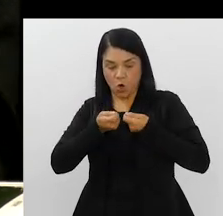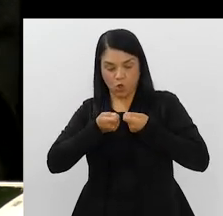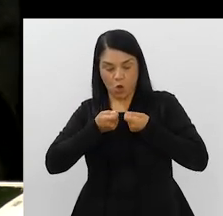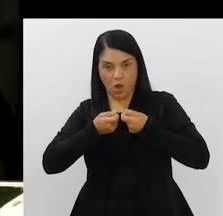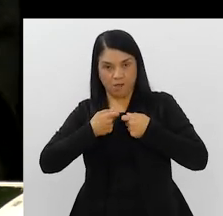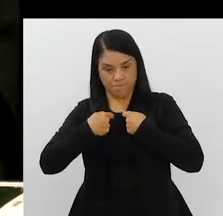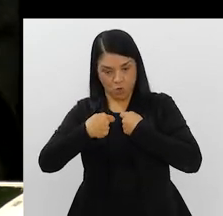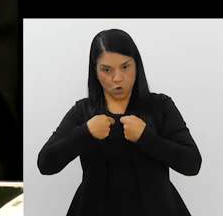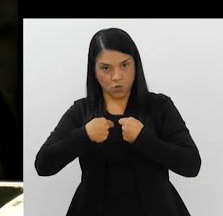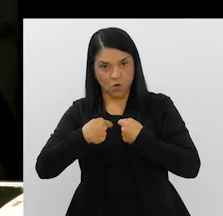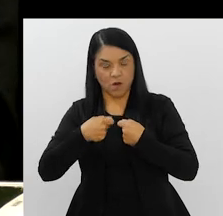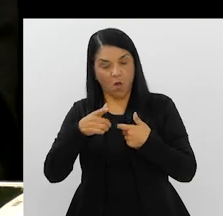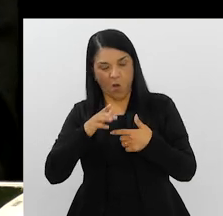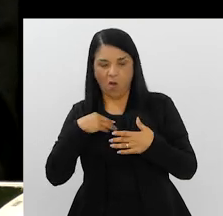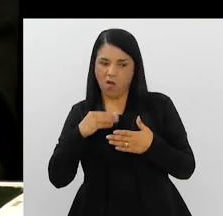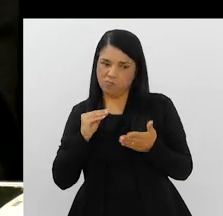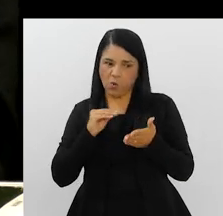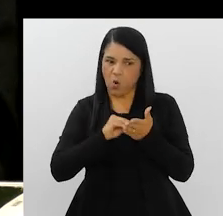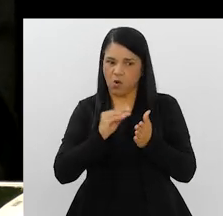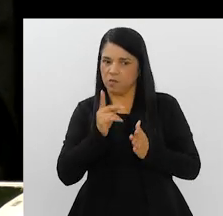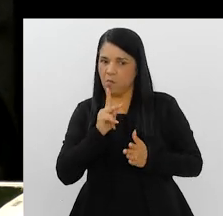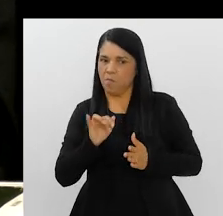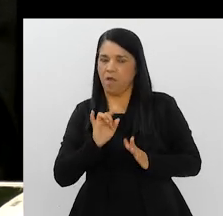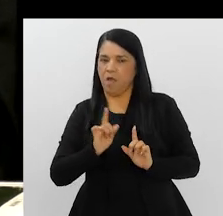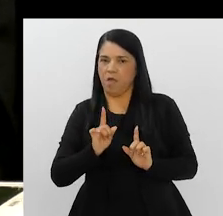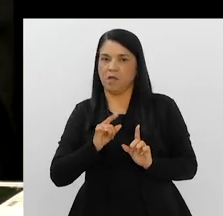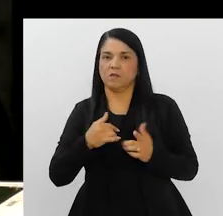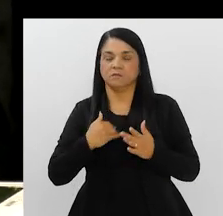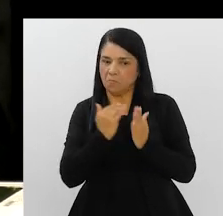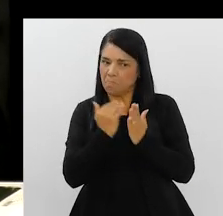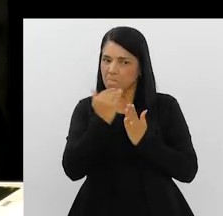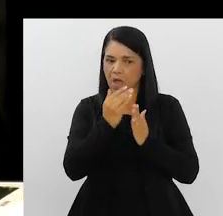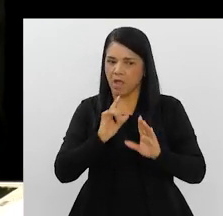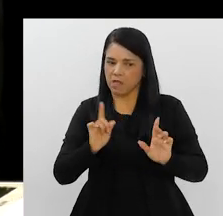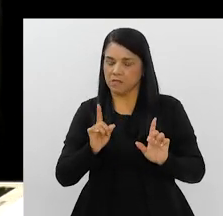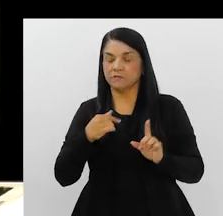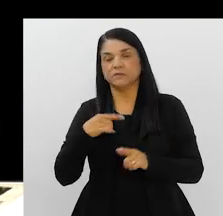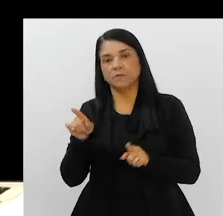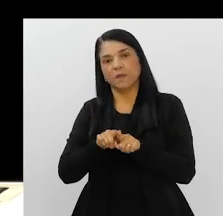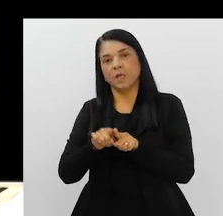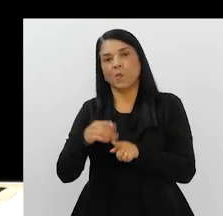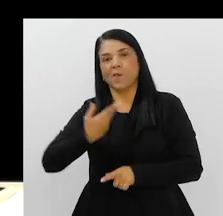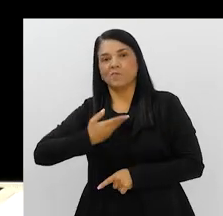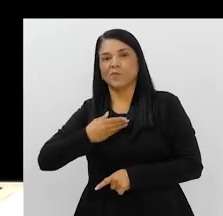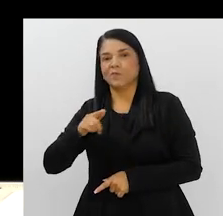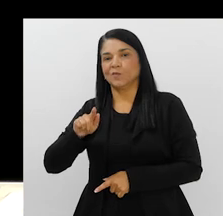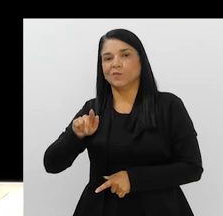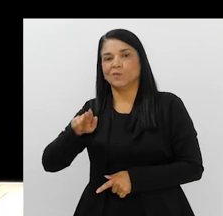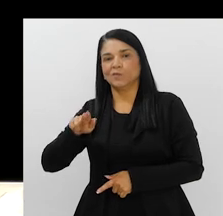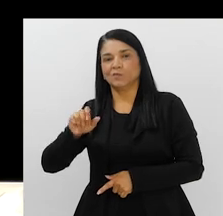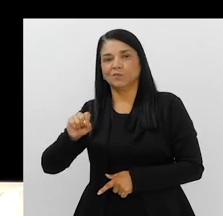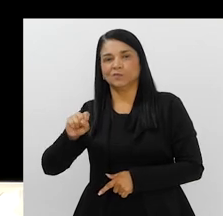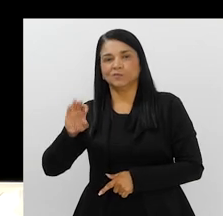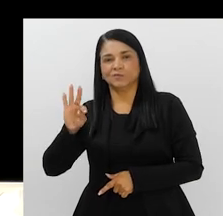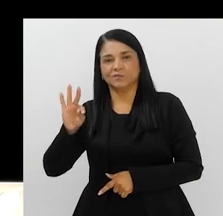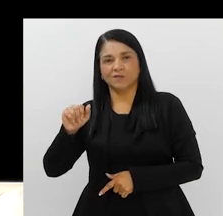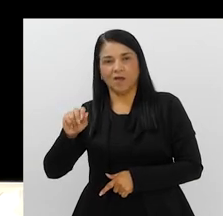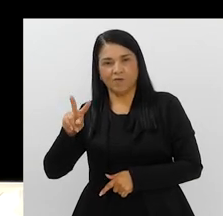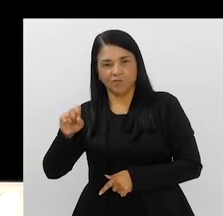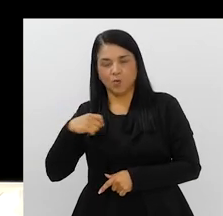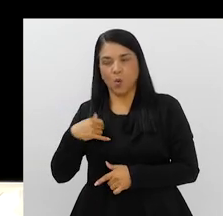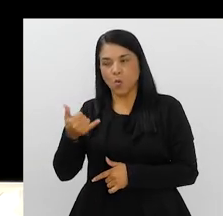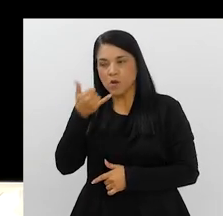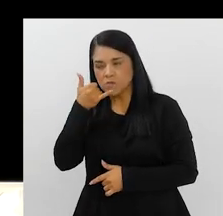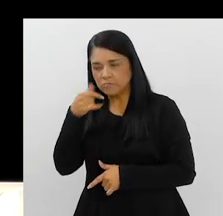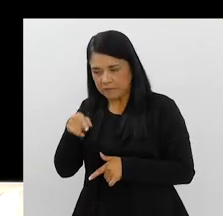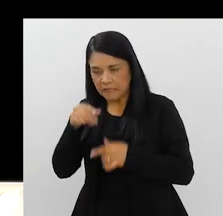me policiando. Não, pai, isso está demais. E tem o Gustavo Mello, que às vezes eu vou fazer alguma coisa e eu ligo para ele: